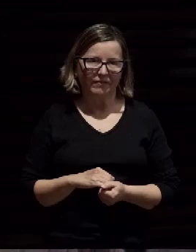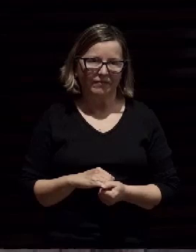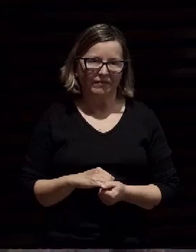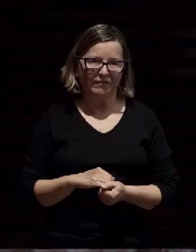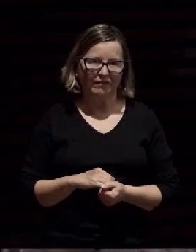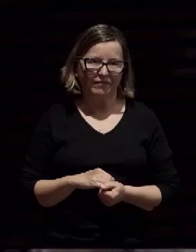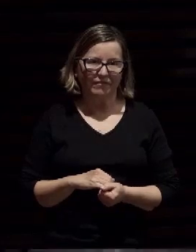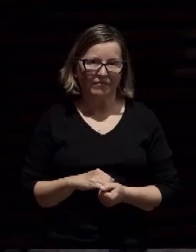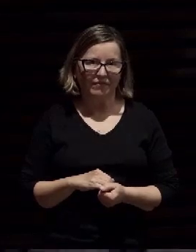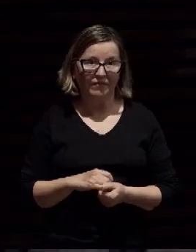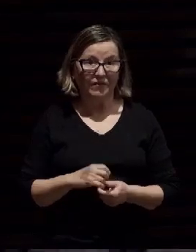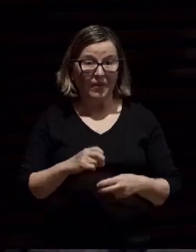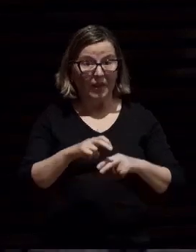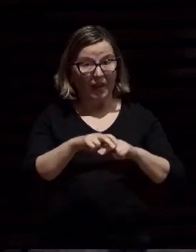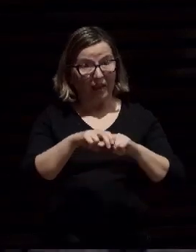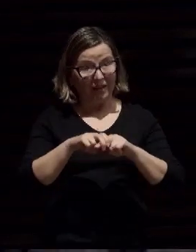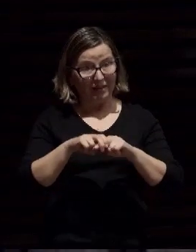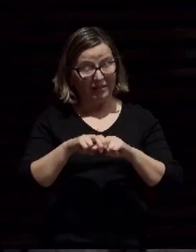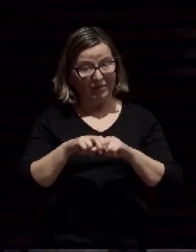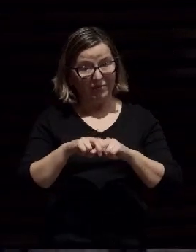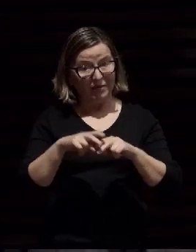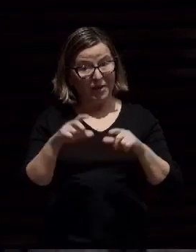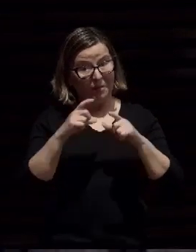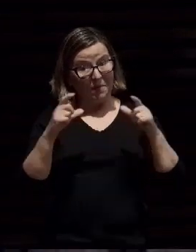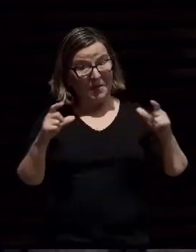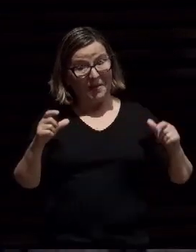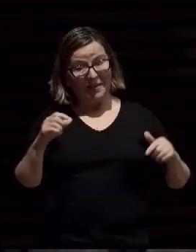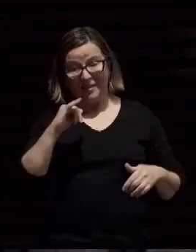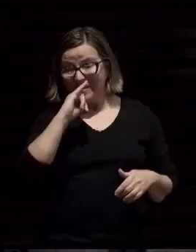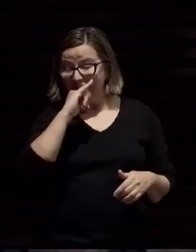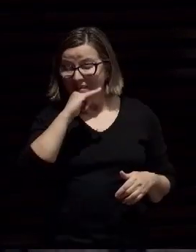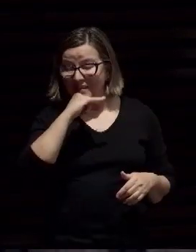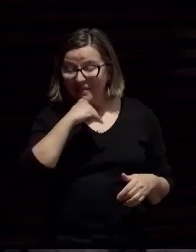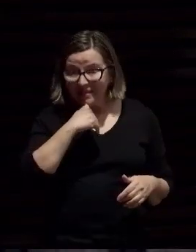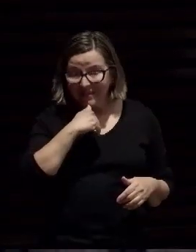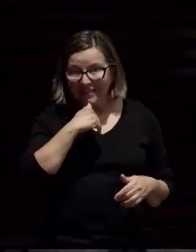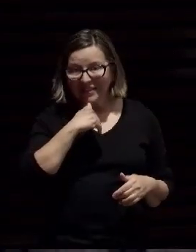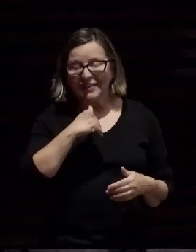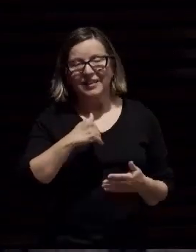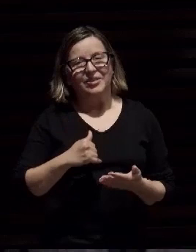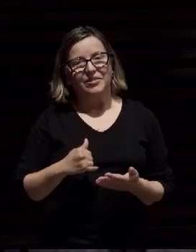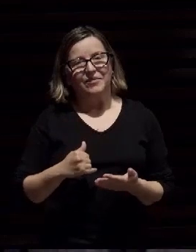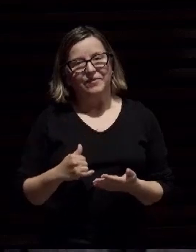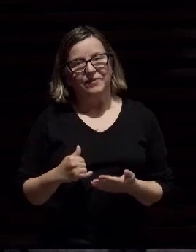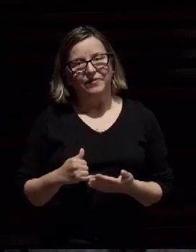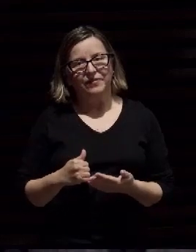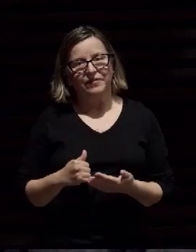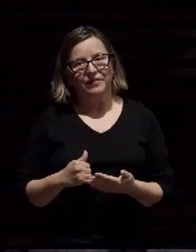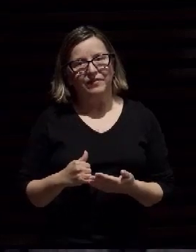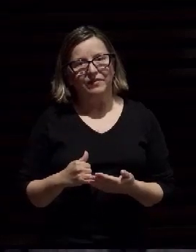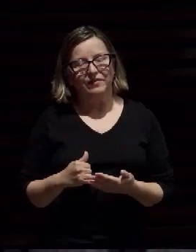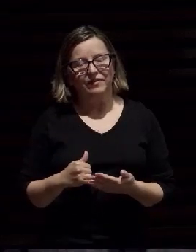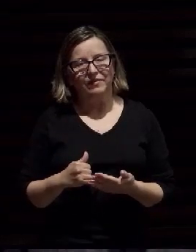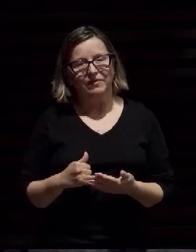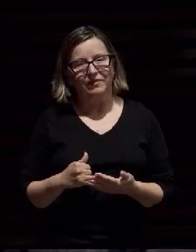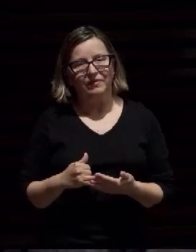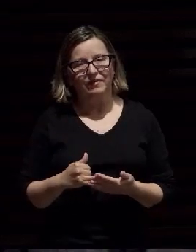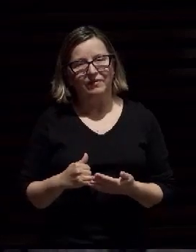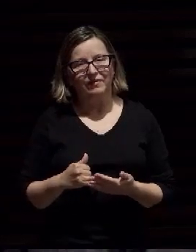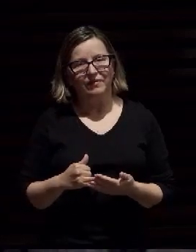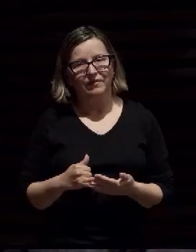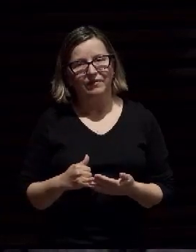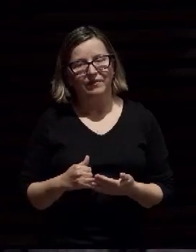A razão mais importante de sua tristeza, no entanto, foi a incapacidade